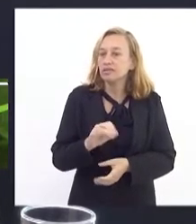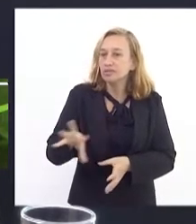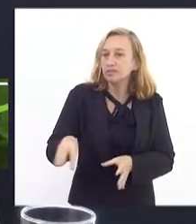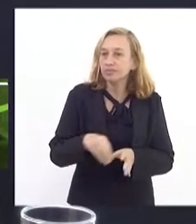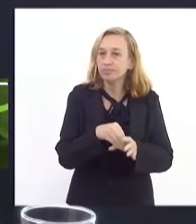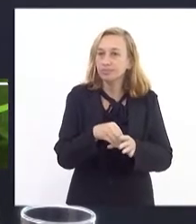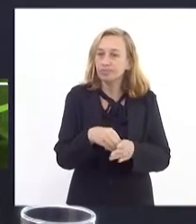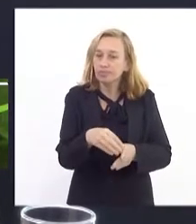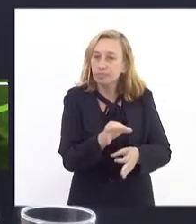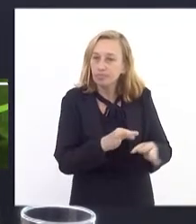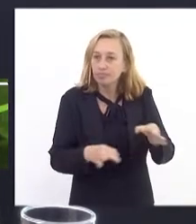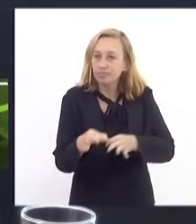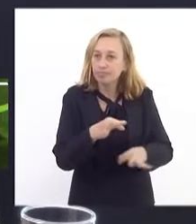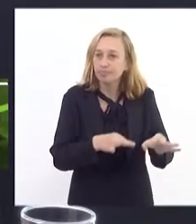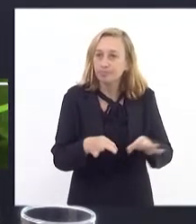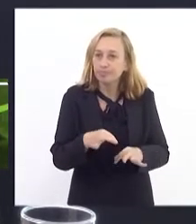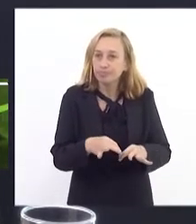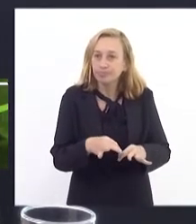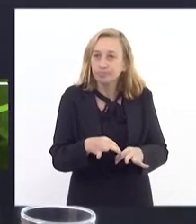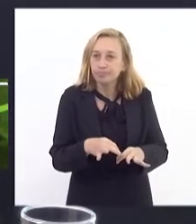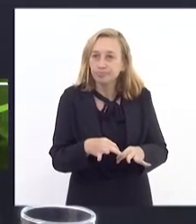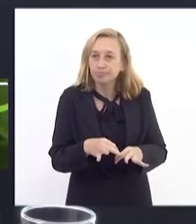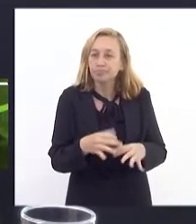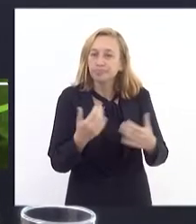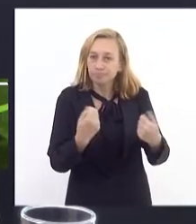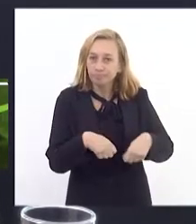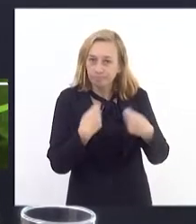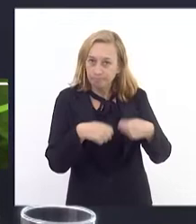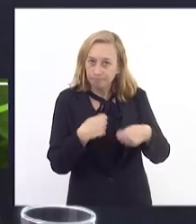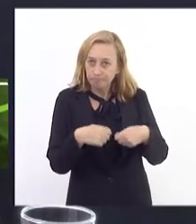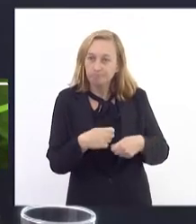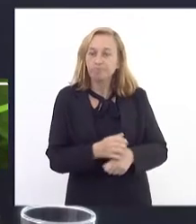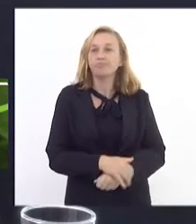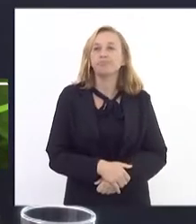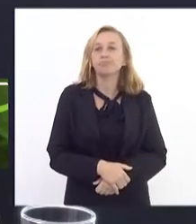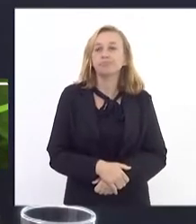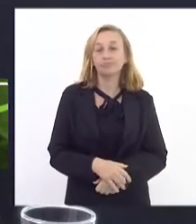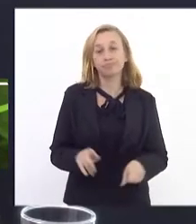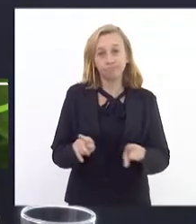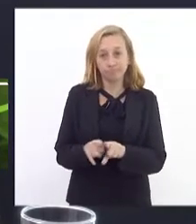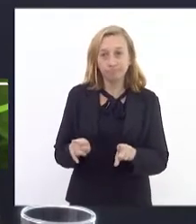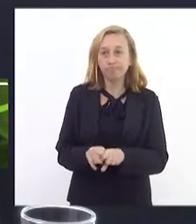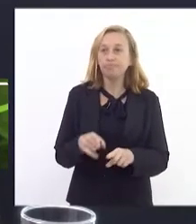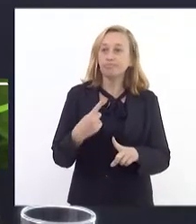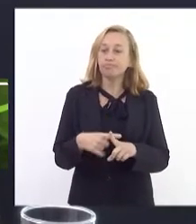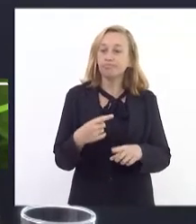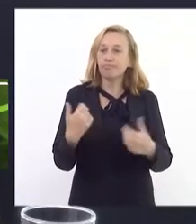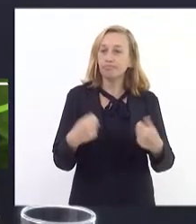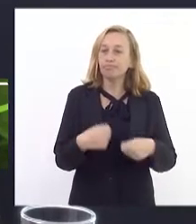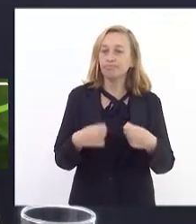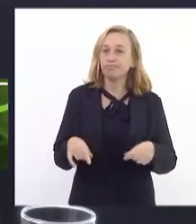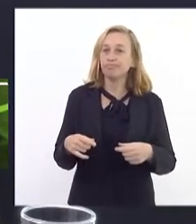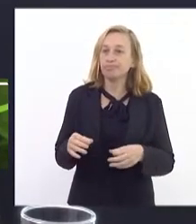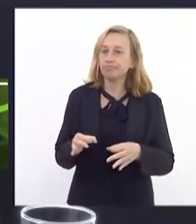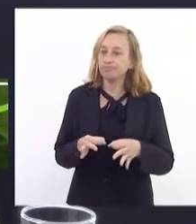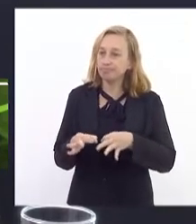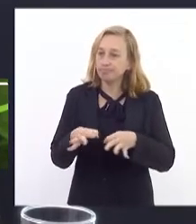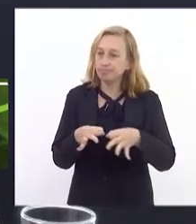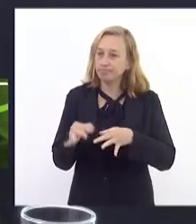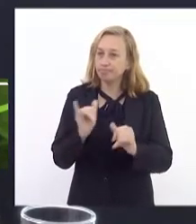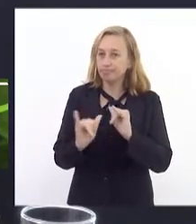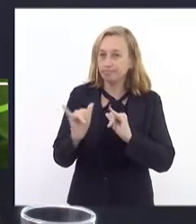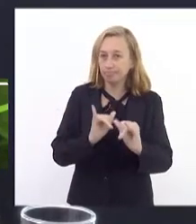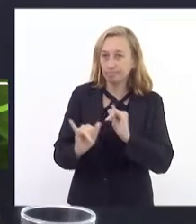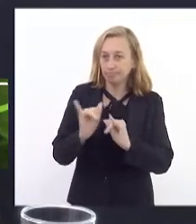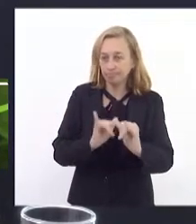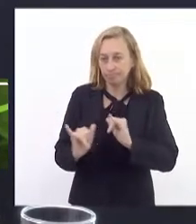inserido no projeto da maneira que a gente precisa, né, necessita, e também porque a gente precisava também alinhar